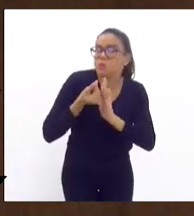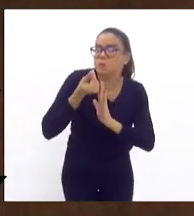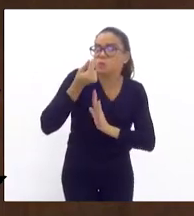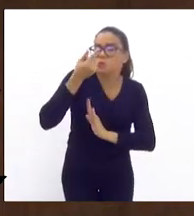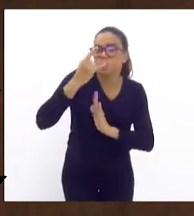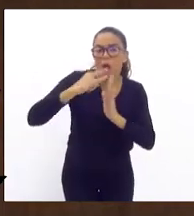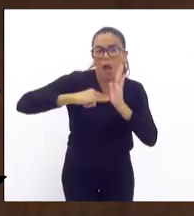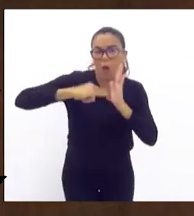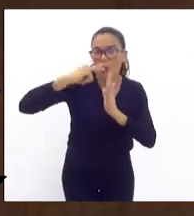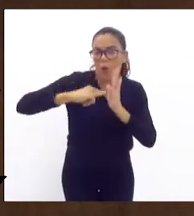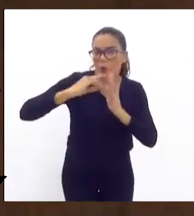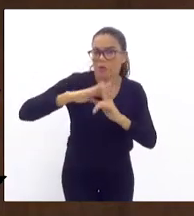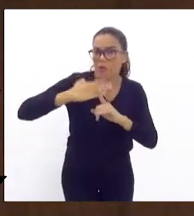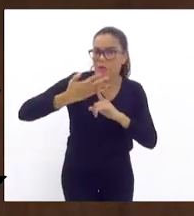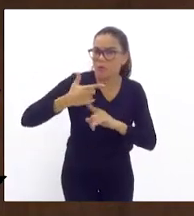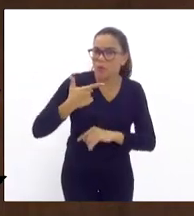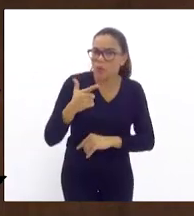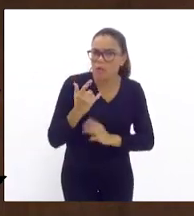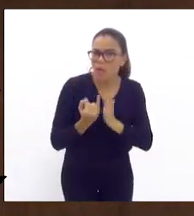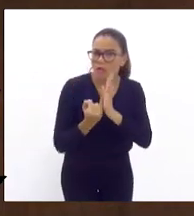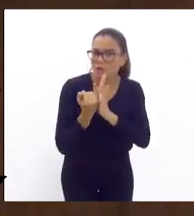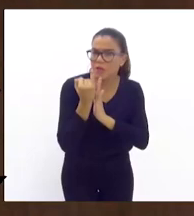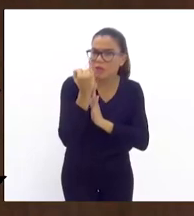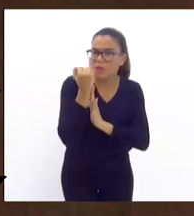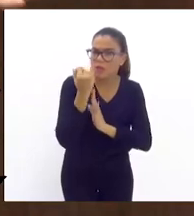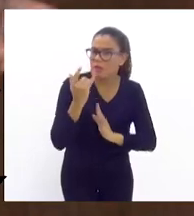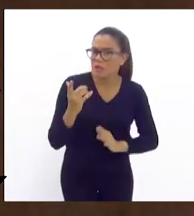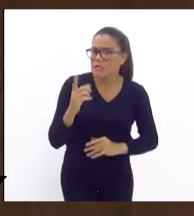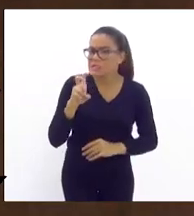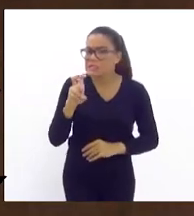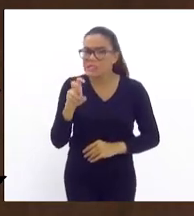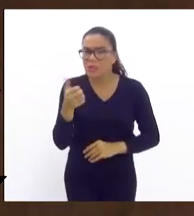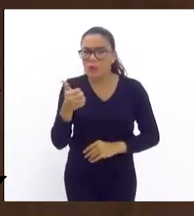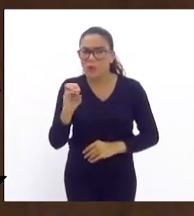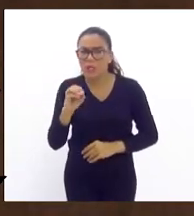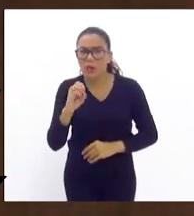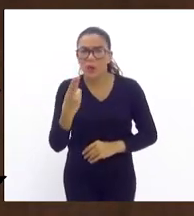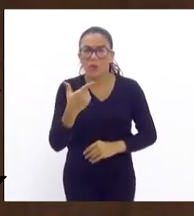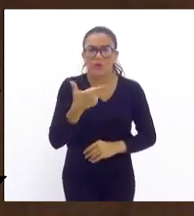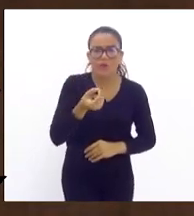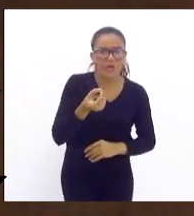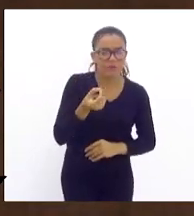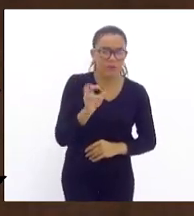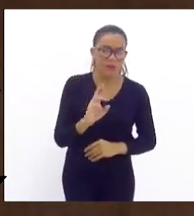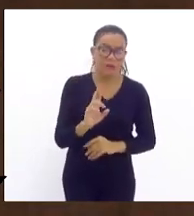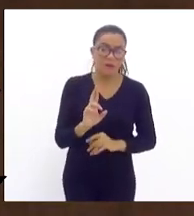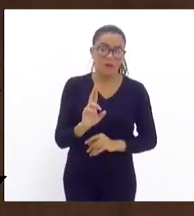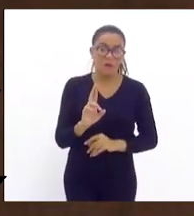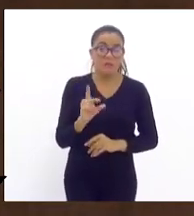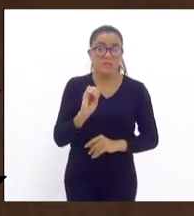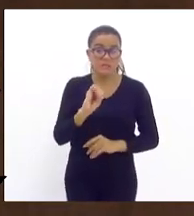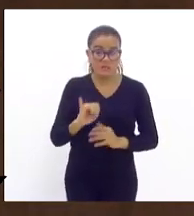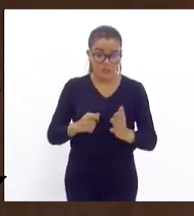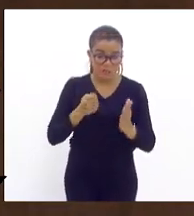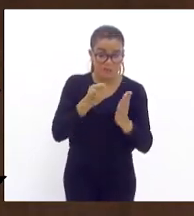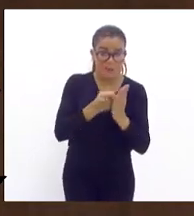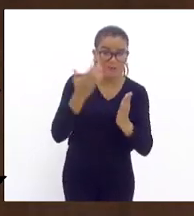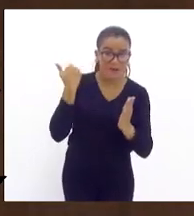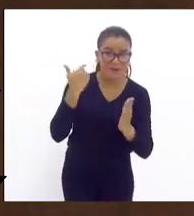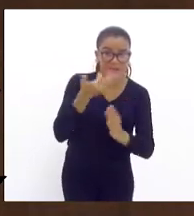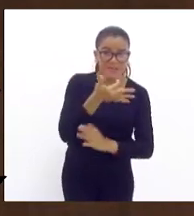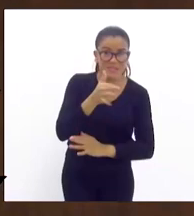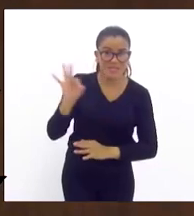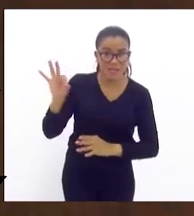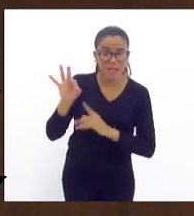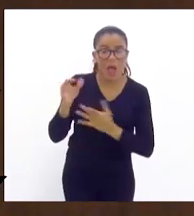Ah, mas não houve aumento da tarifa. Mas não interessa se a tarifa custa 5, 10 ou 20. O que interessa é que se você pagava 100, você não